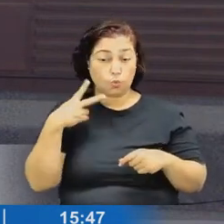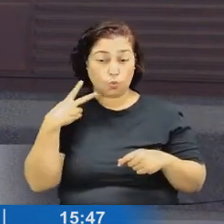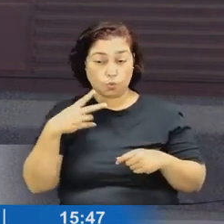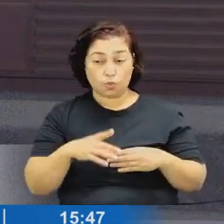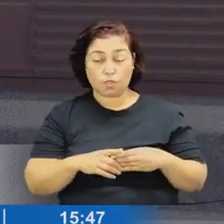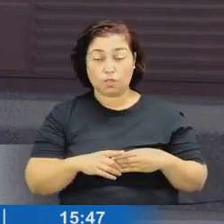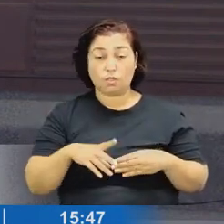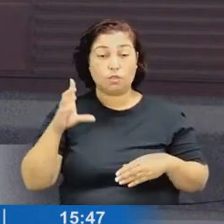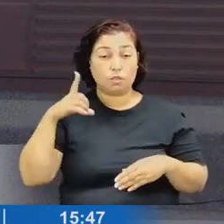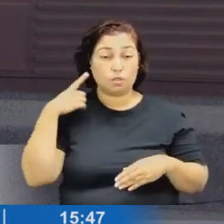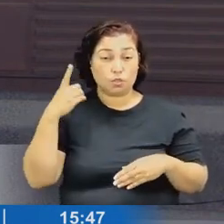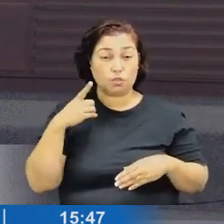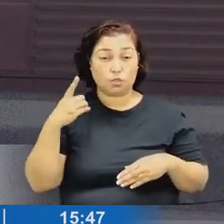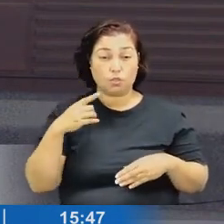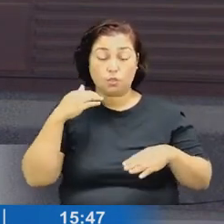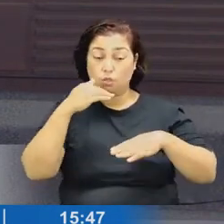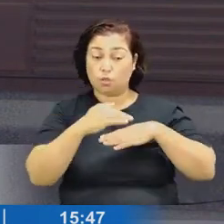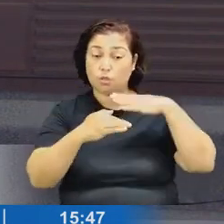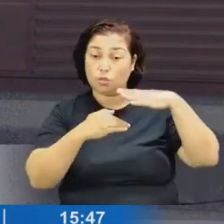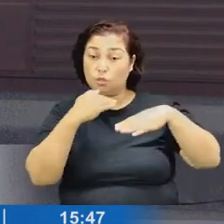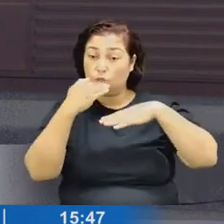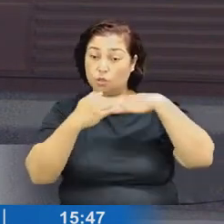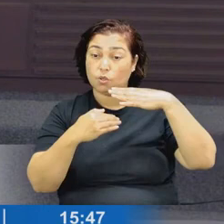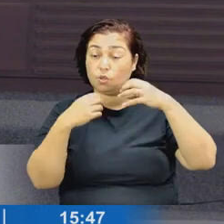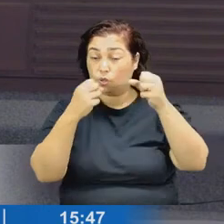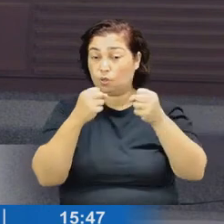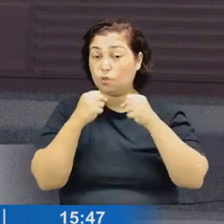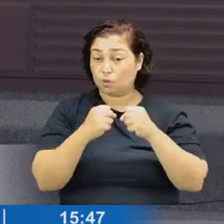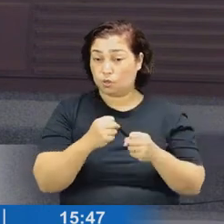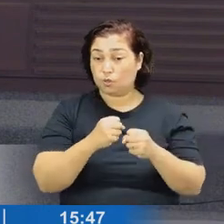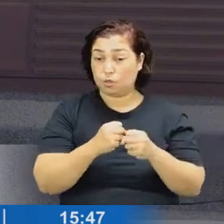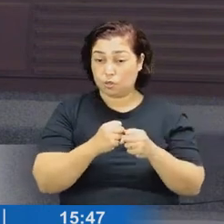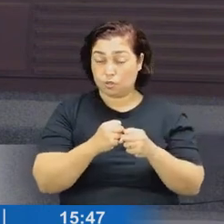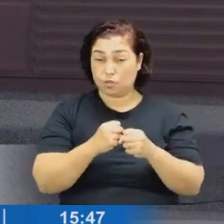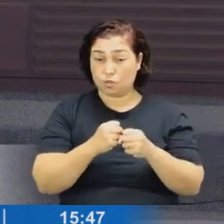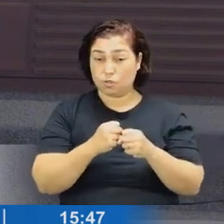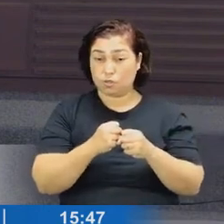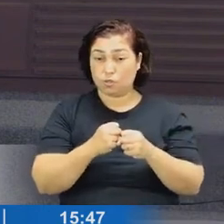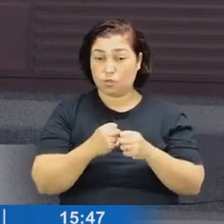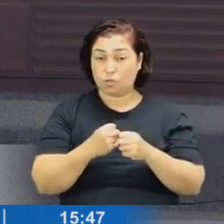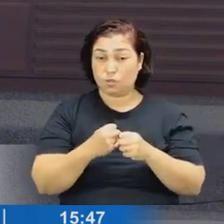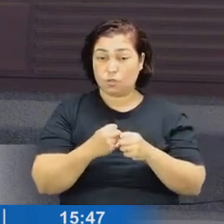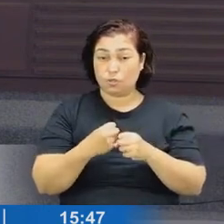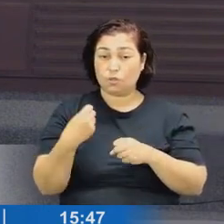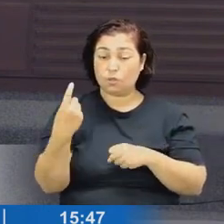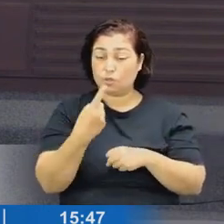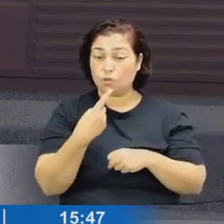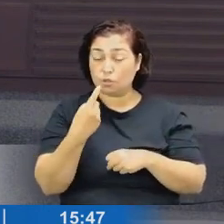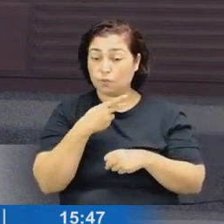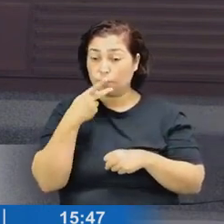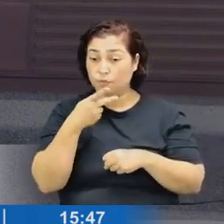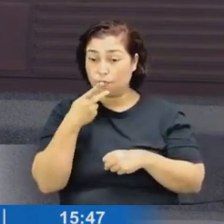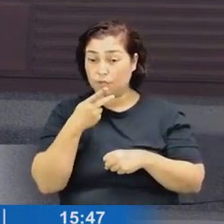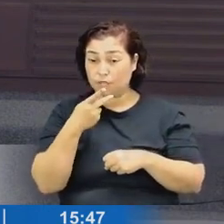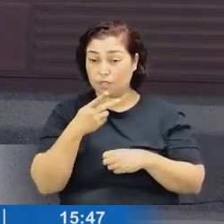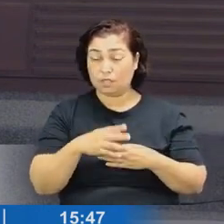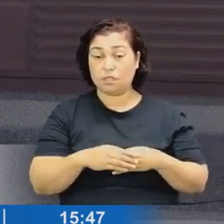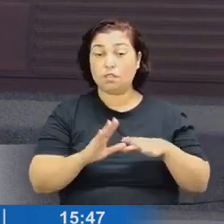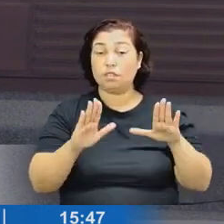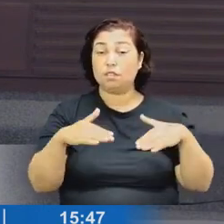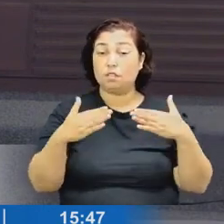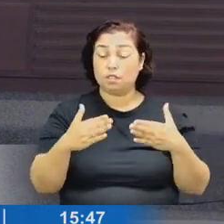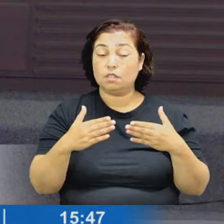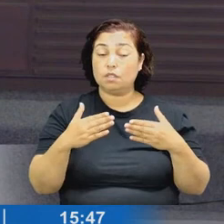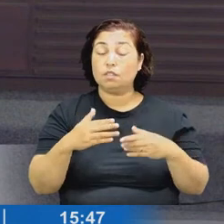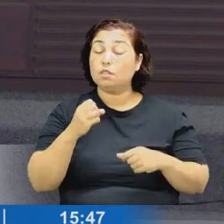o Deputado Estadual Federal ele tá construindo essas coisas que poderiam segurar a onda a única coisa é muita gente que tem é a fala então tem